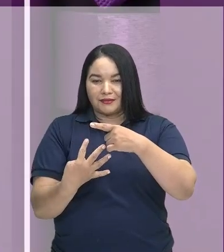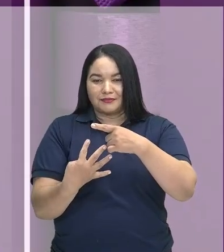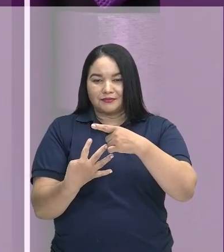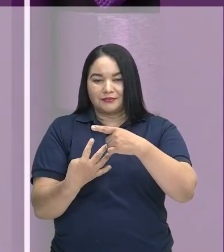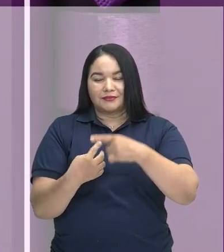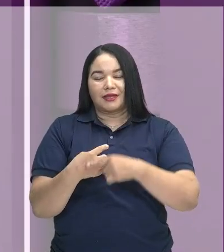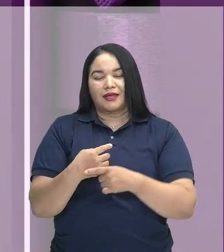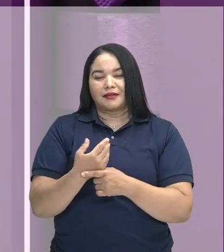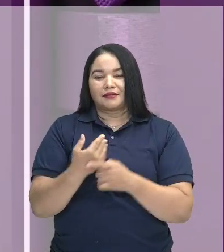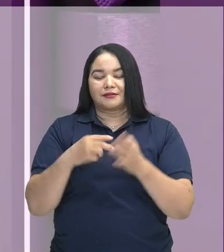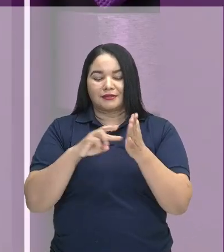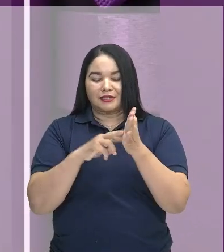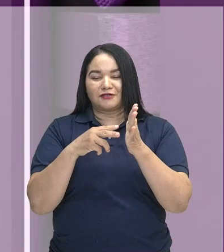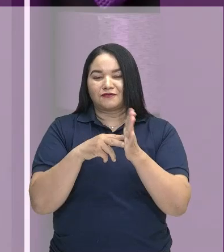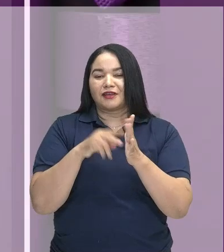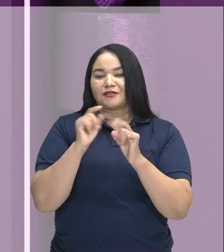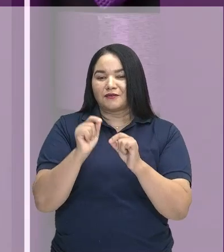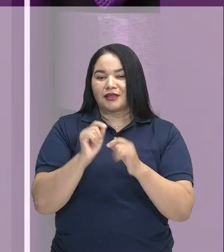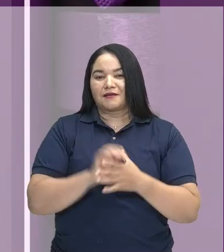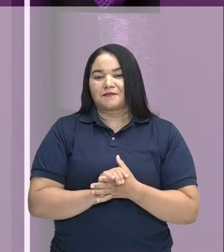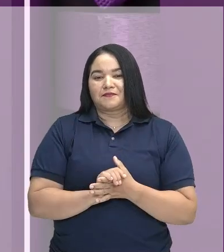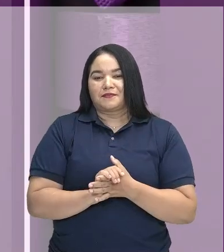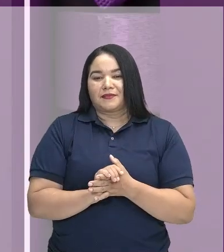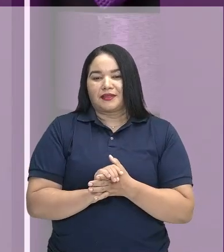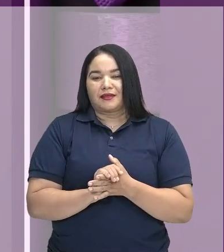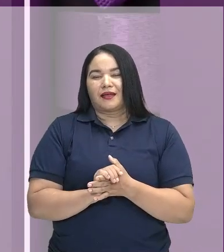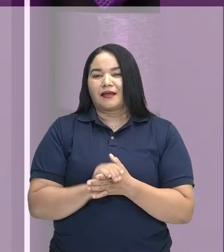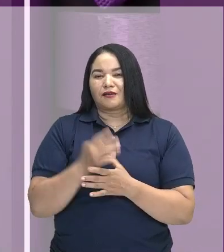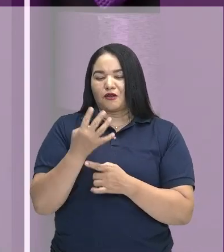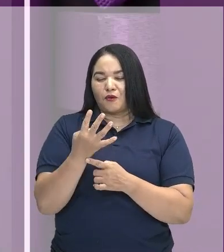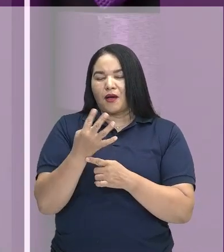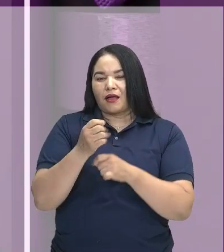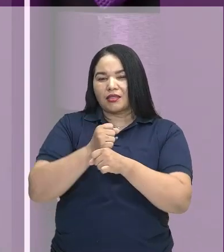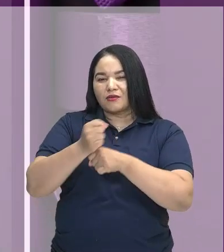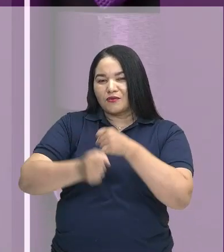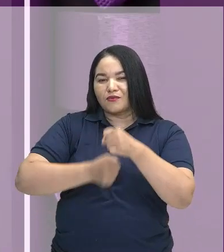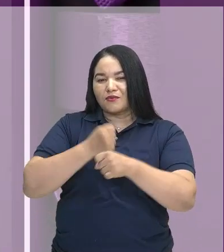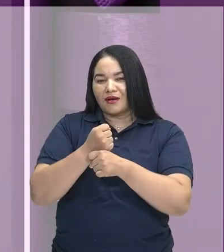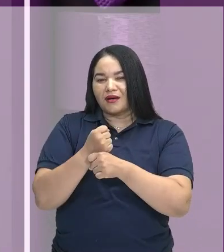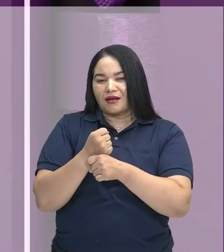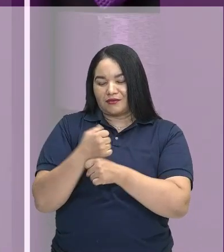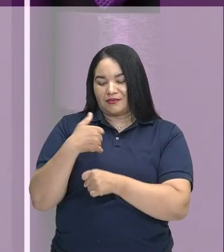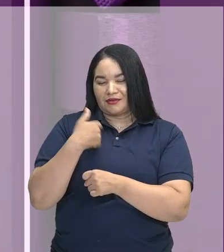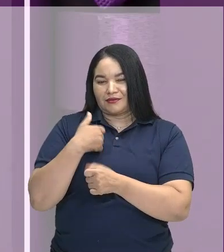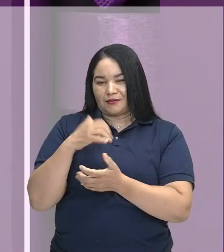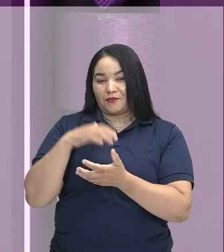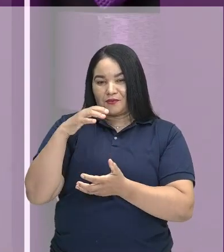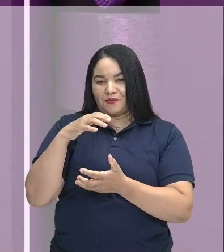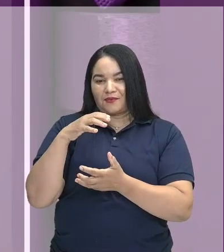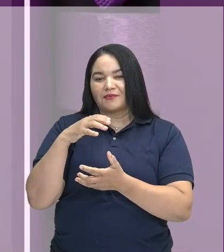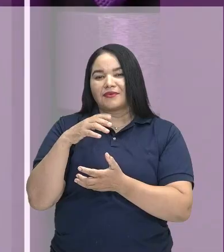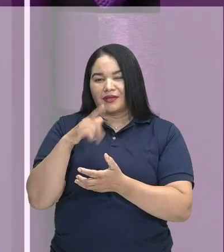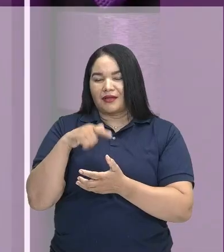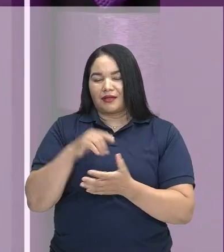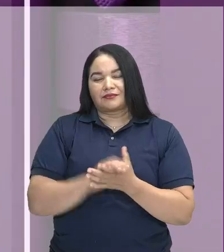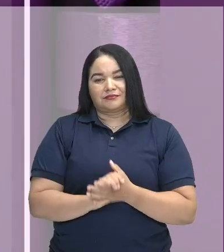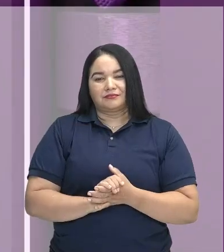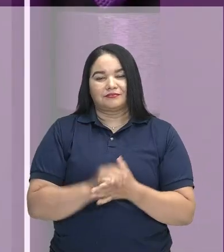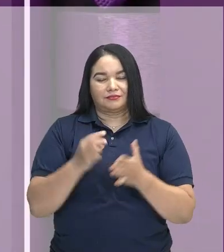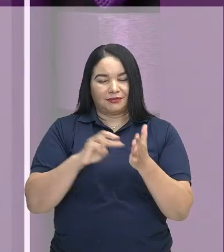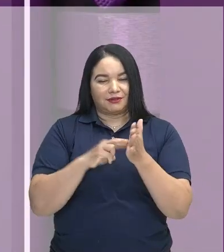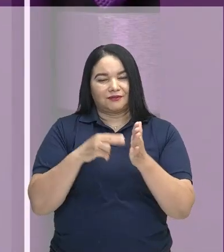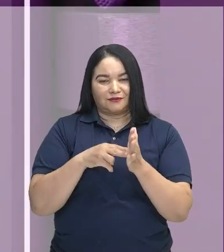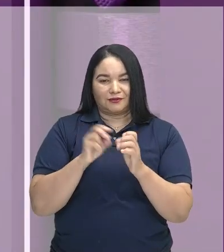das idades dela dizer que uma é 4 anos mais velha do que a outra, né? Em síntese, é isso que nós podemos